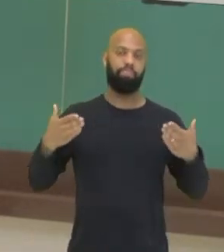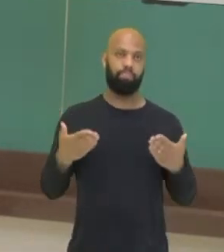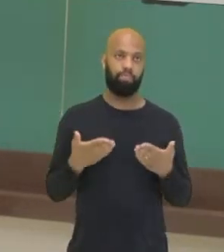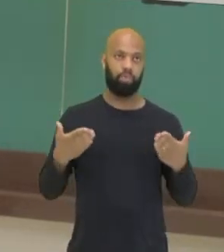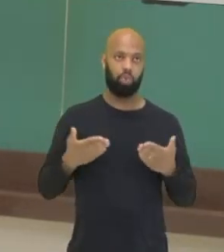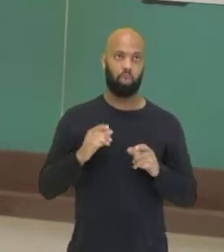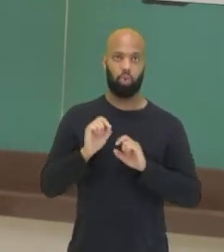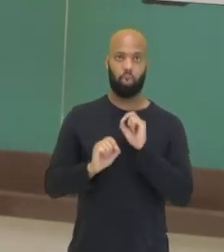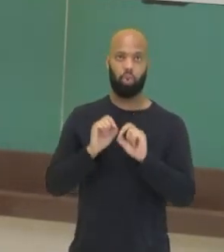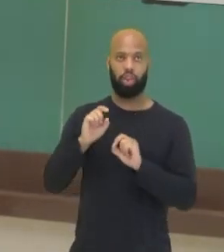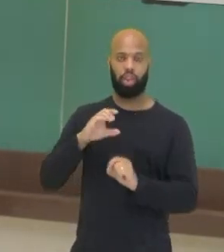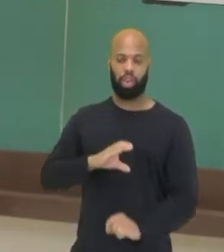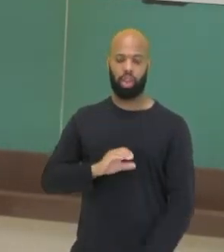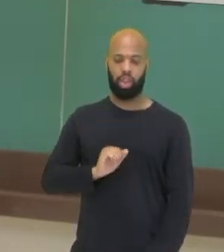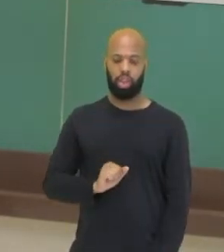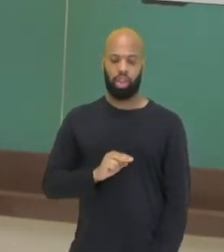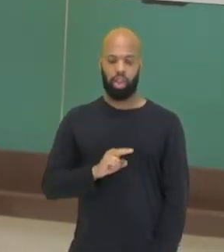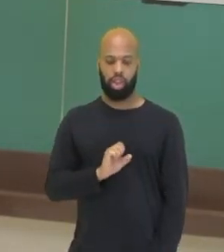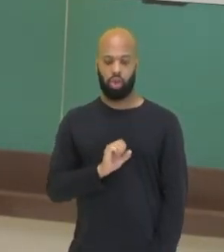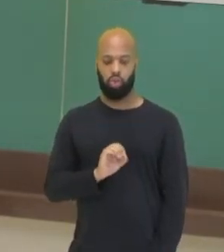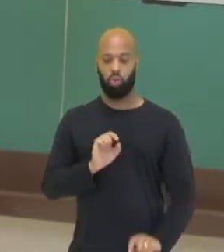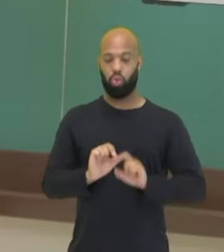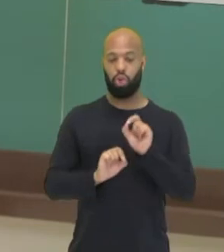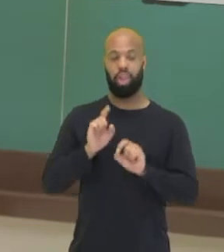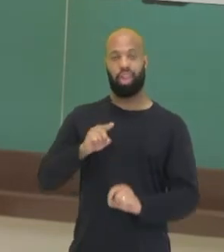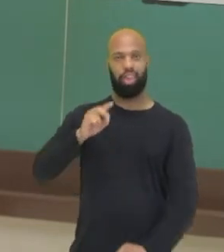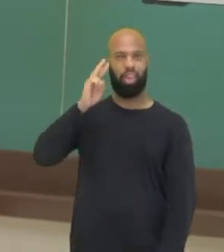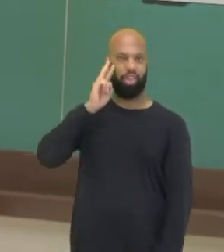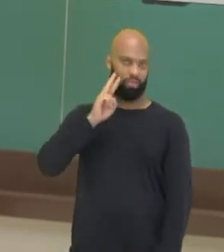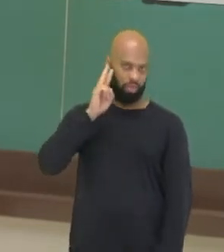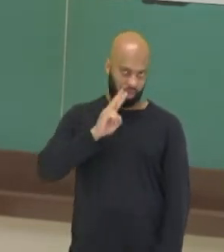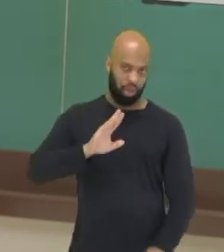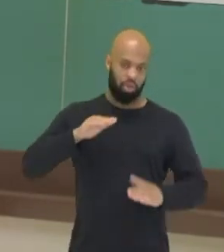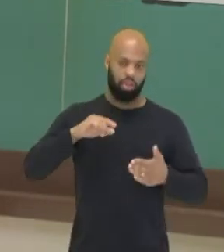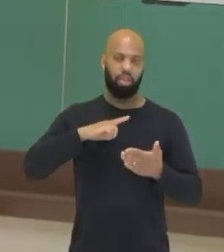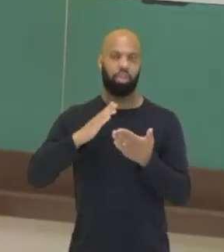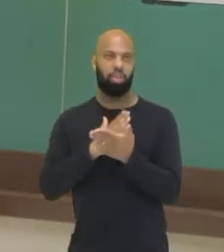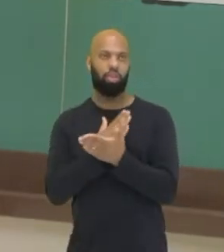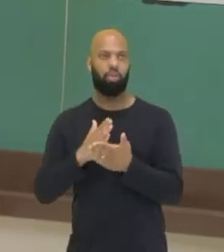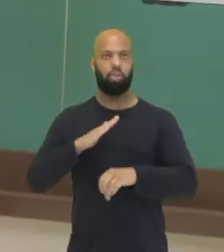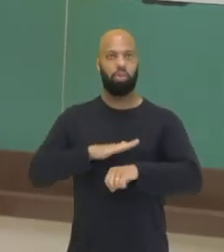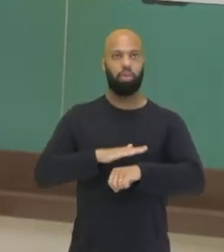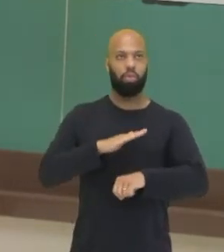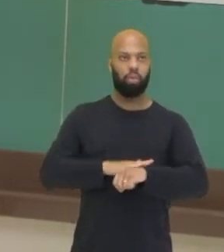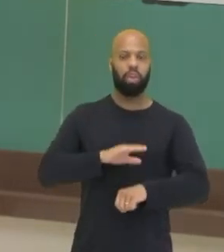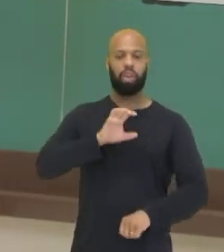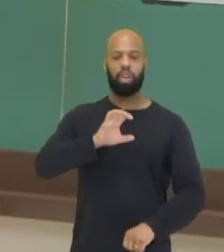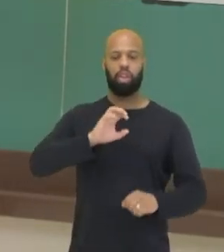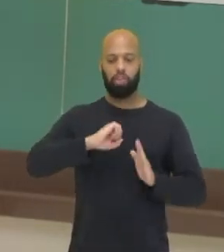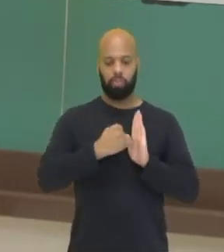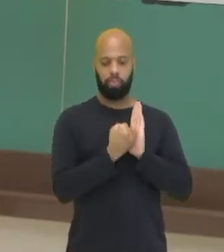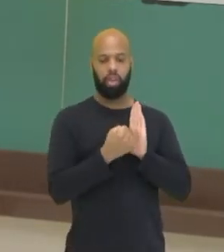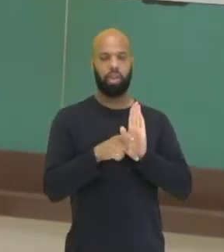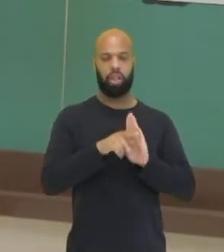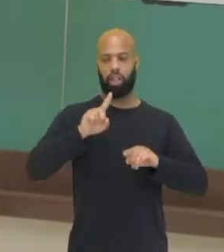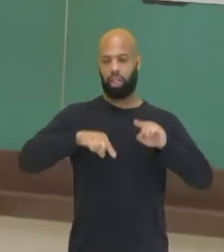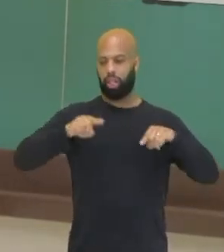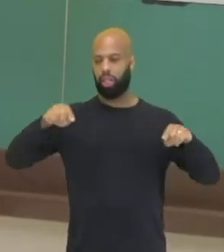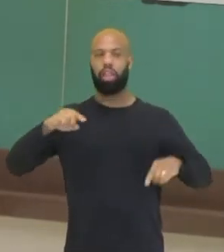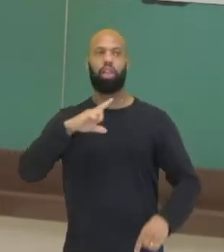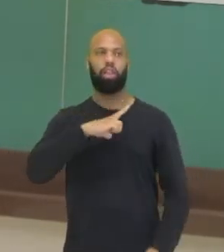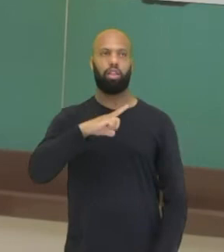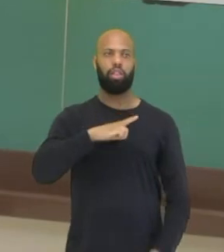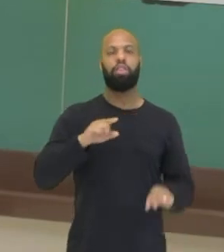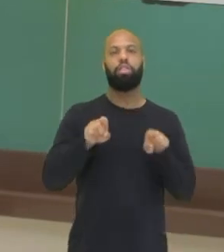aqui, um caos, por exemplo, acaba sendo uma história, e às vezes essas marcas, né, de